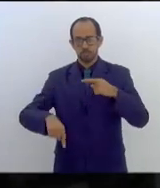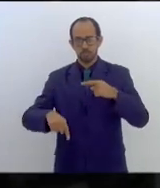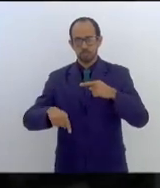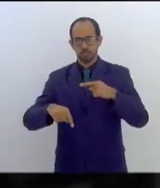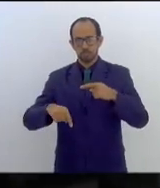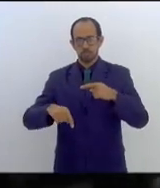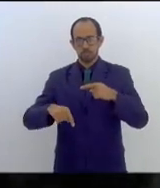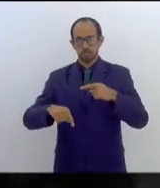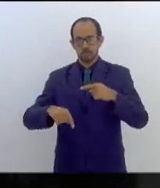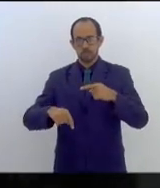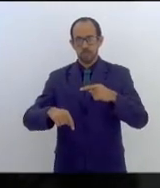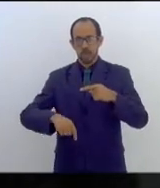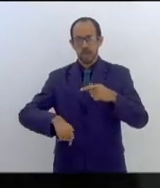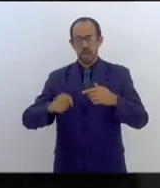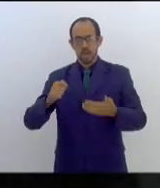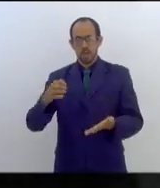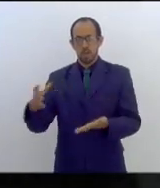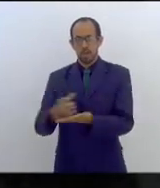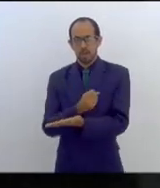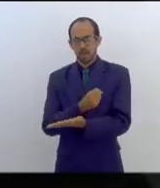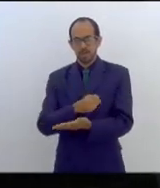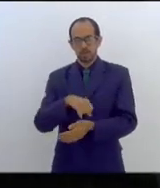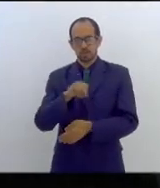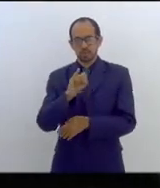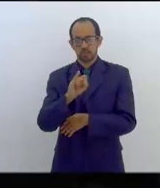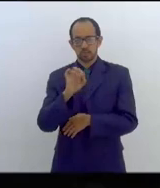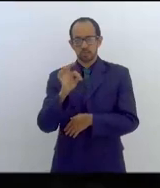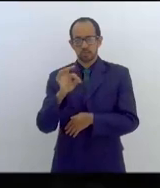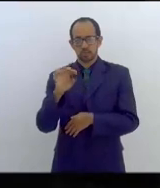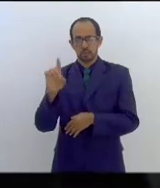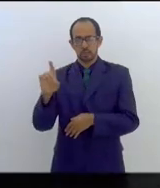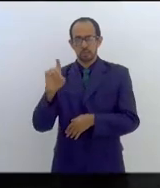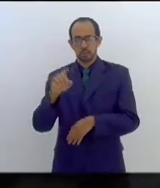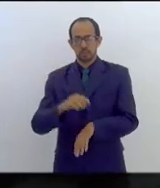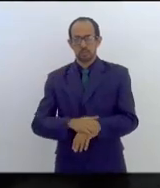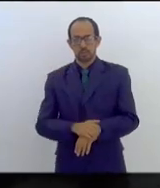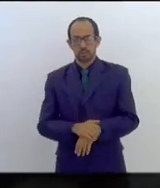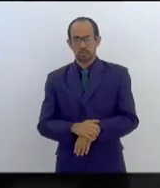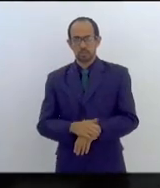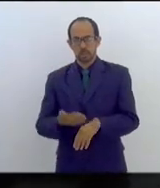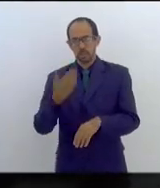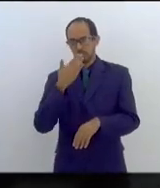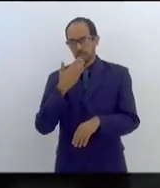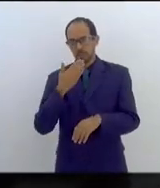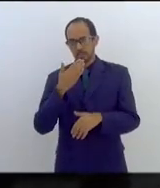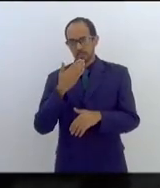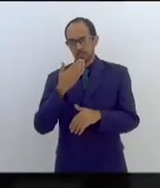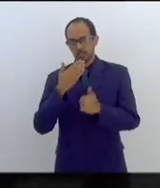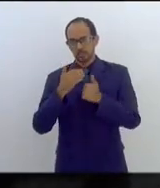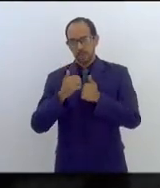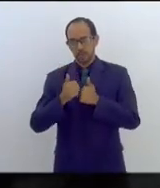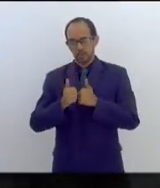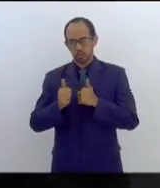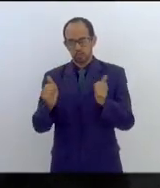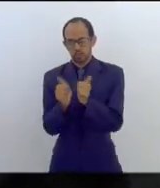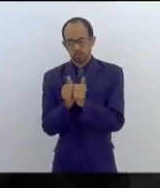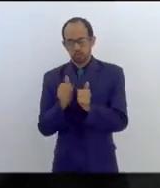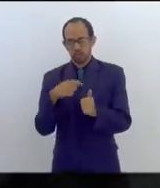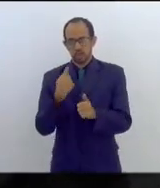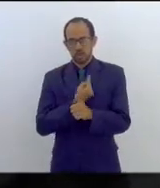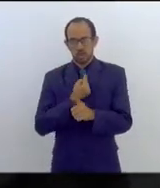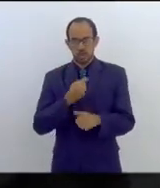cobrança plena do ITD. Então está pegando carona na nossa lei, produzindo duas emendas que o deputado Amorim